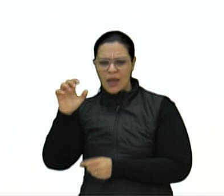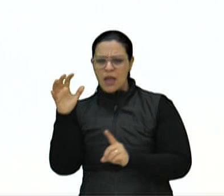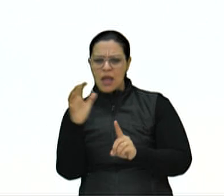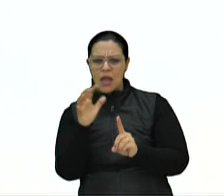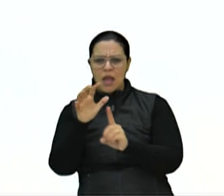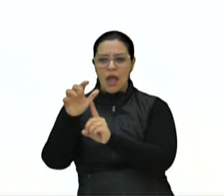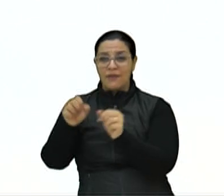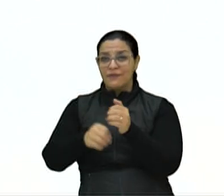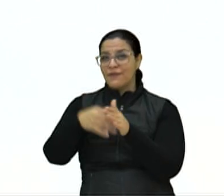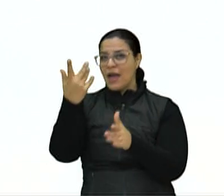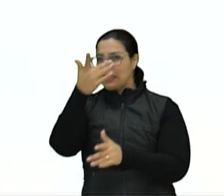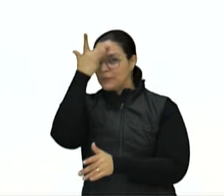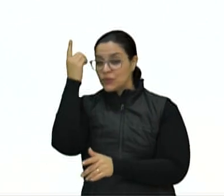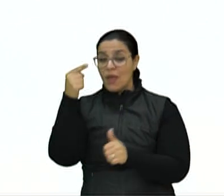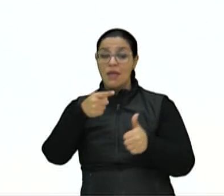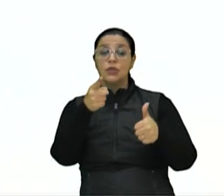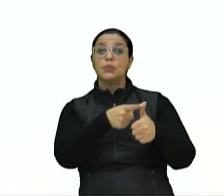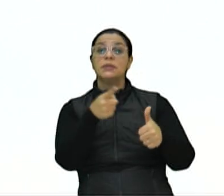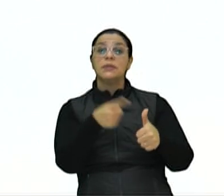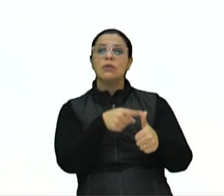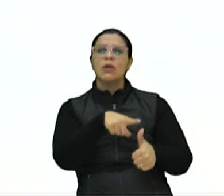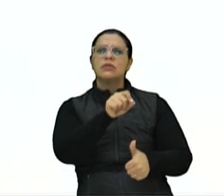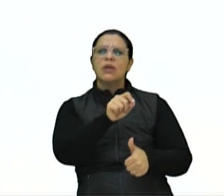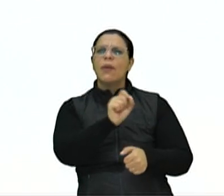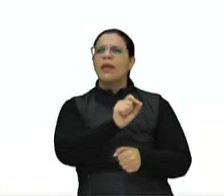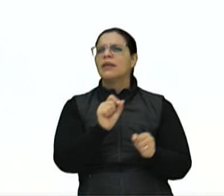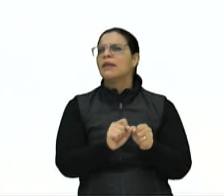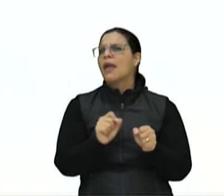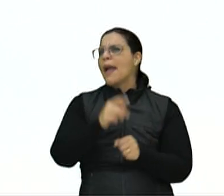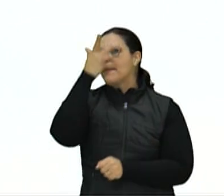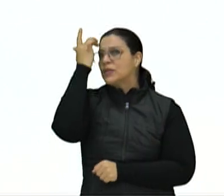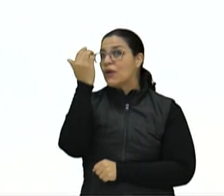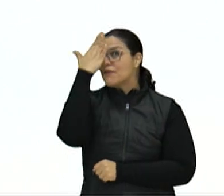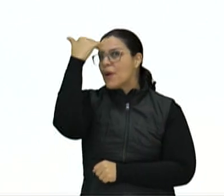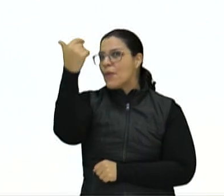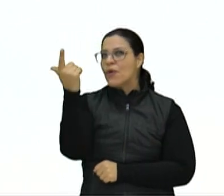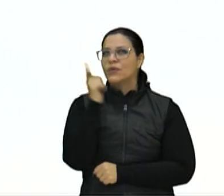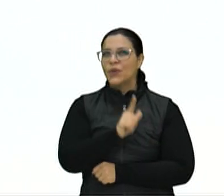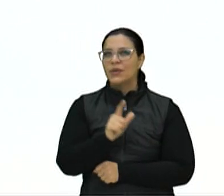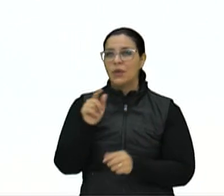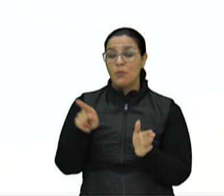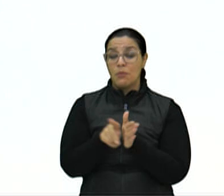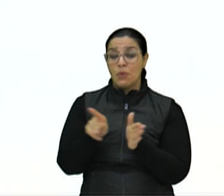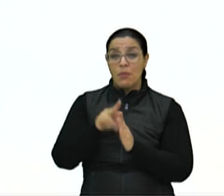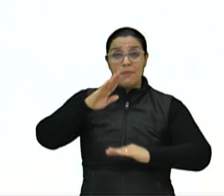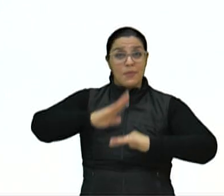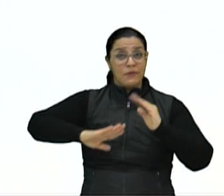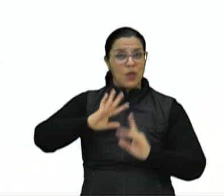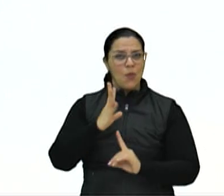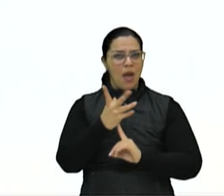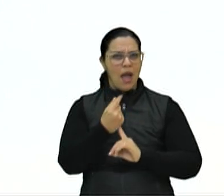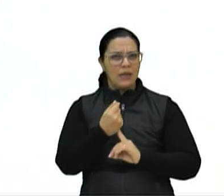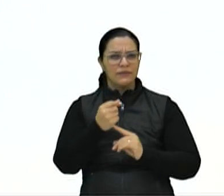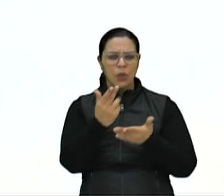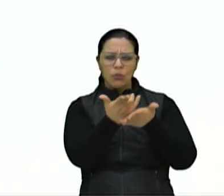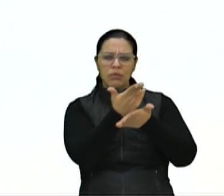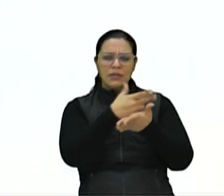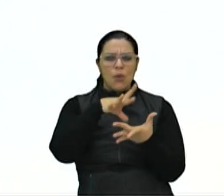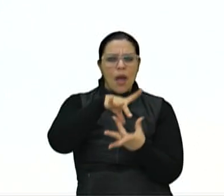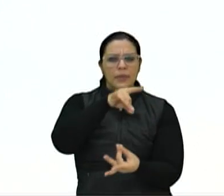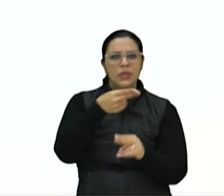vieram depois. Desses artistas que vieram depois, quem que ficou conhecido como o primeiro a fazer uma pintura abstrata em